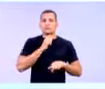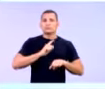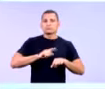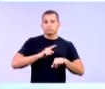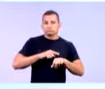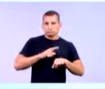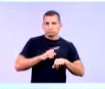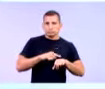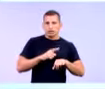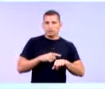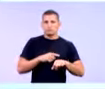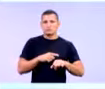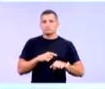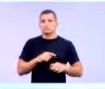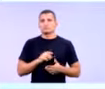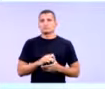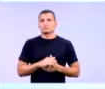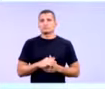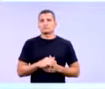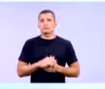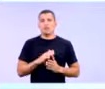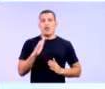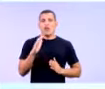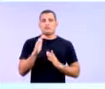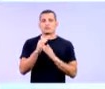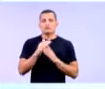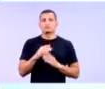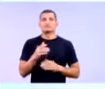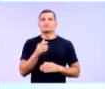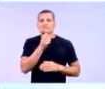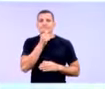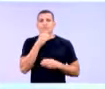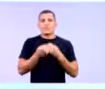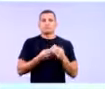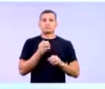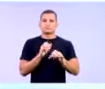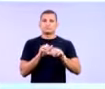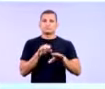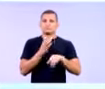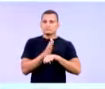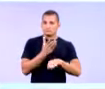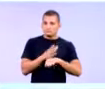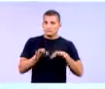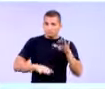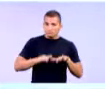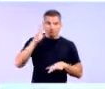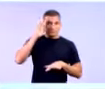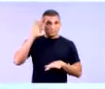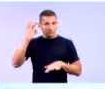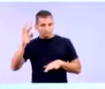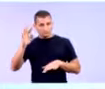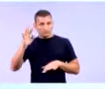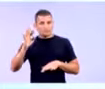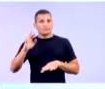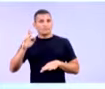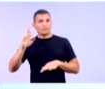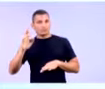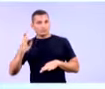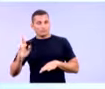muito limitado, não tem como a gente estar ensinando as coisas práticas. Às vezes na teoria é uma coisa e na